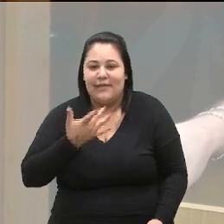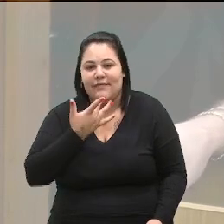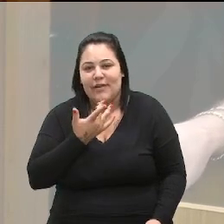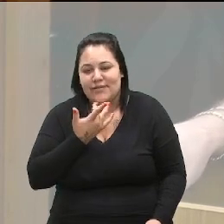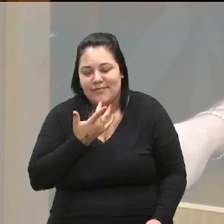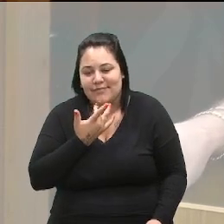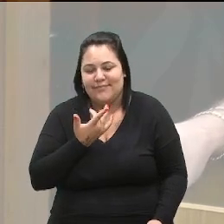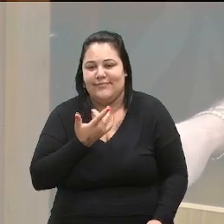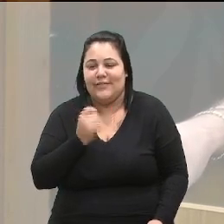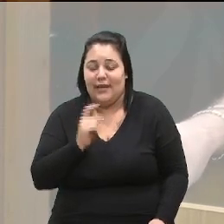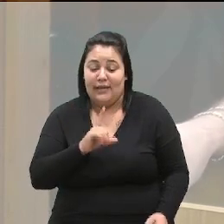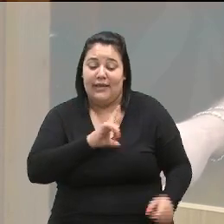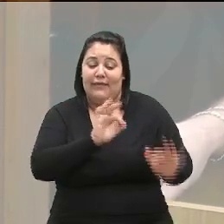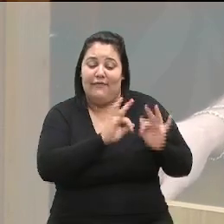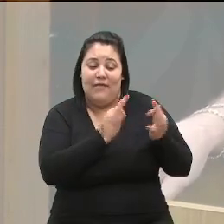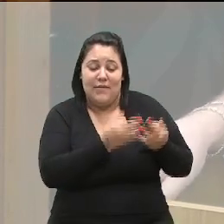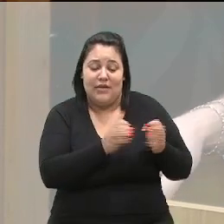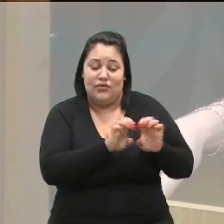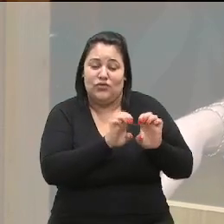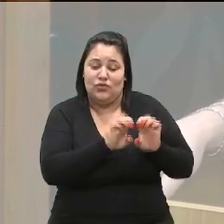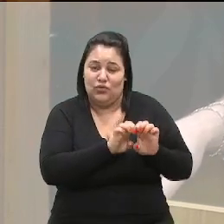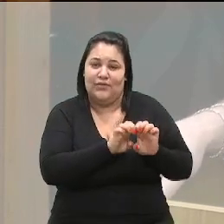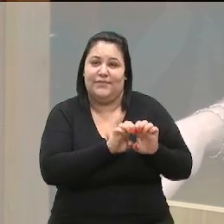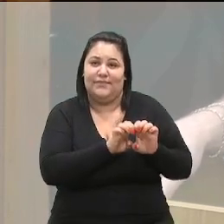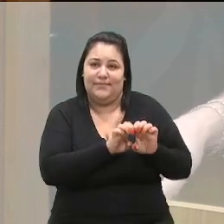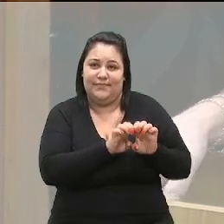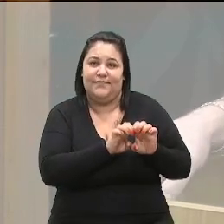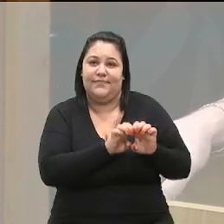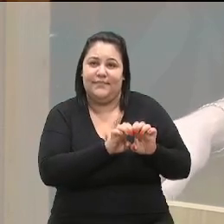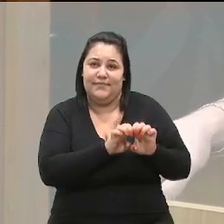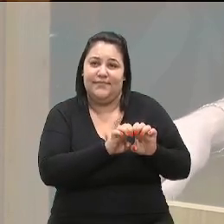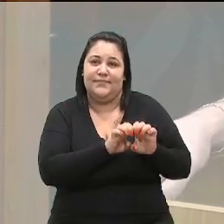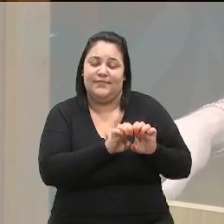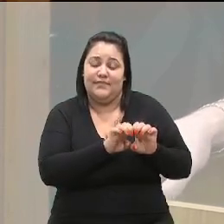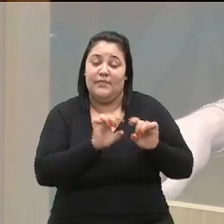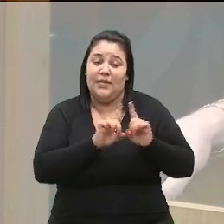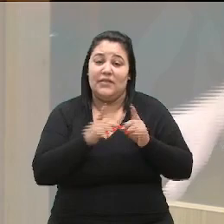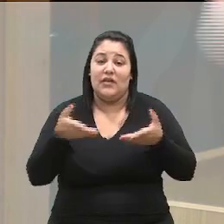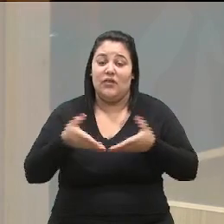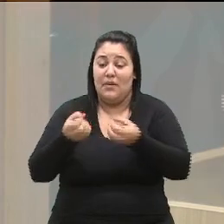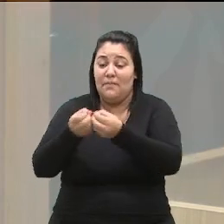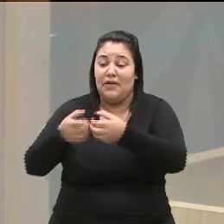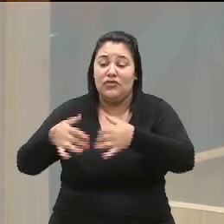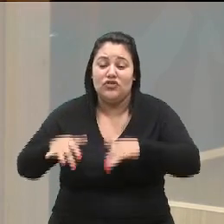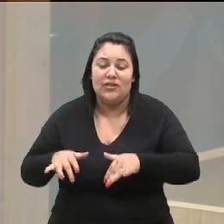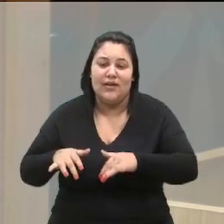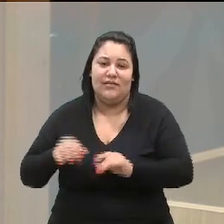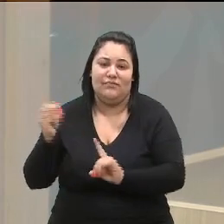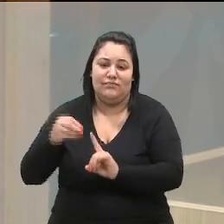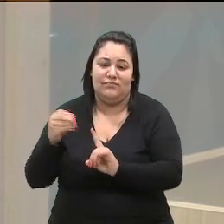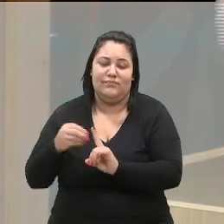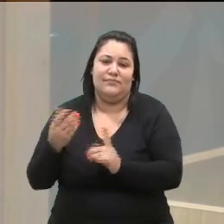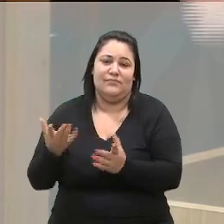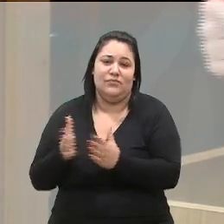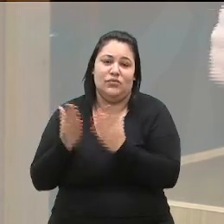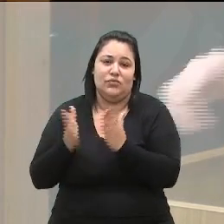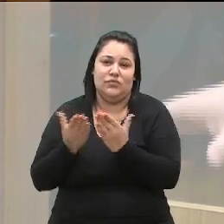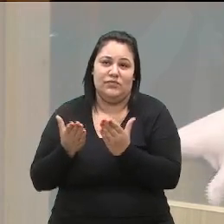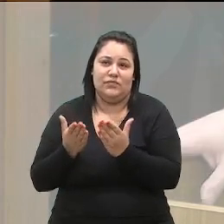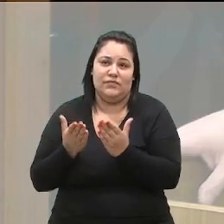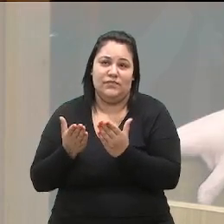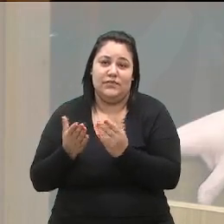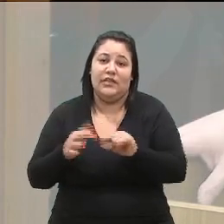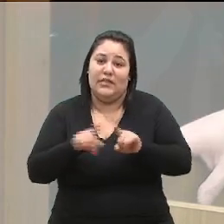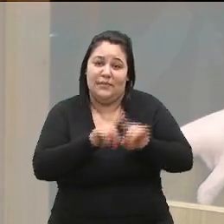fácil honer os mais necessitados os que mais precisam em especial os que mais precisam do apoio do